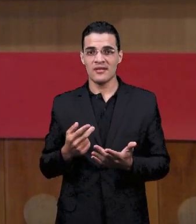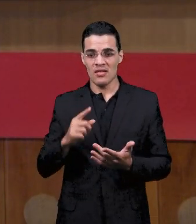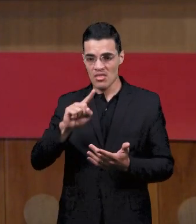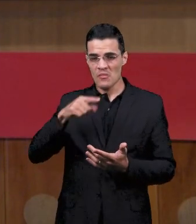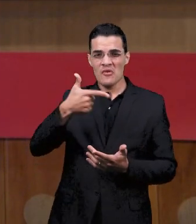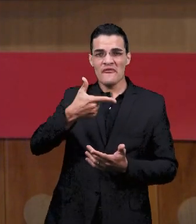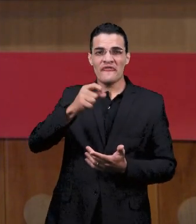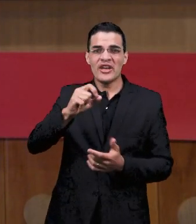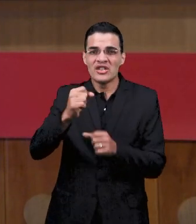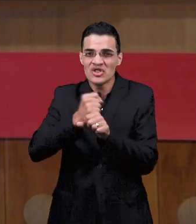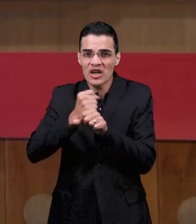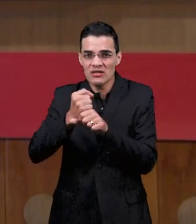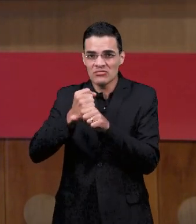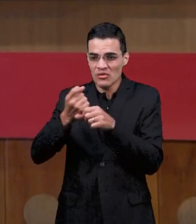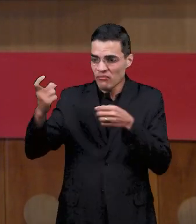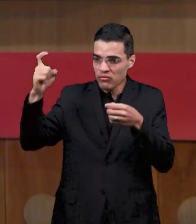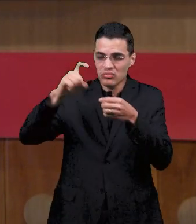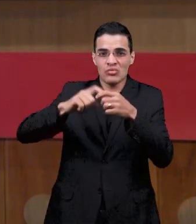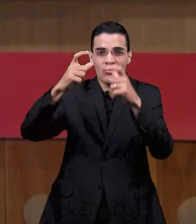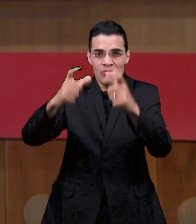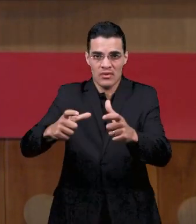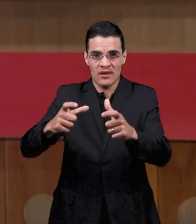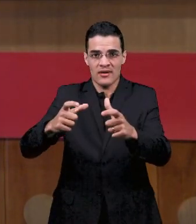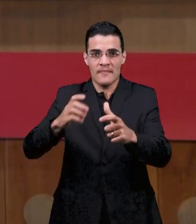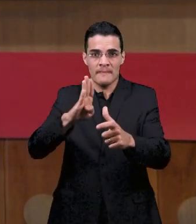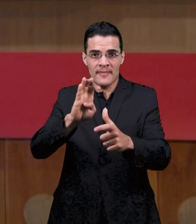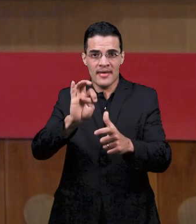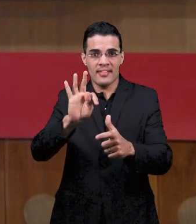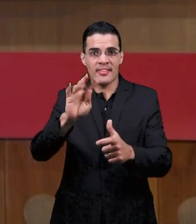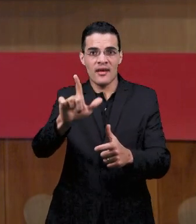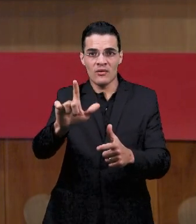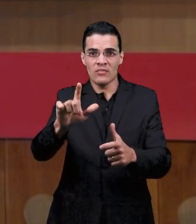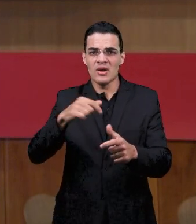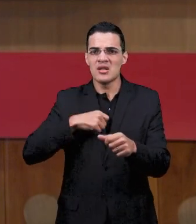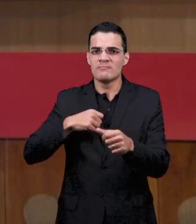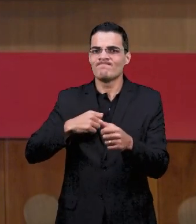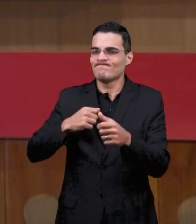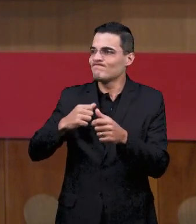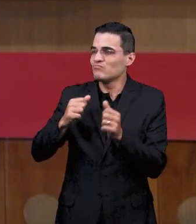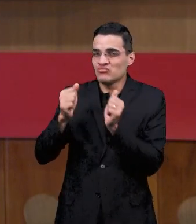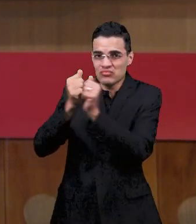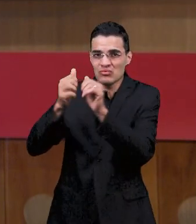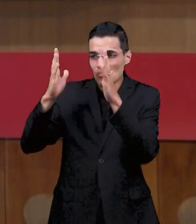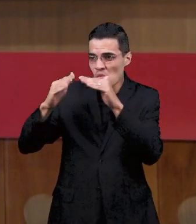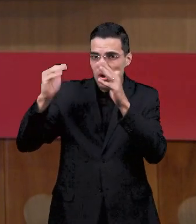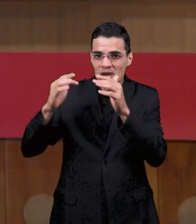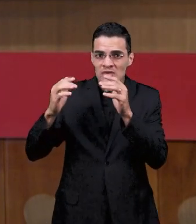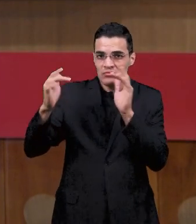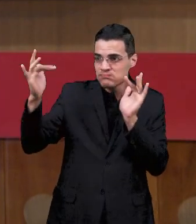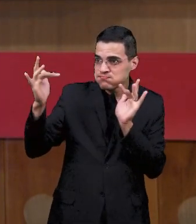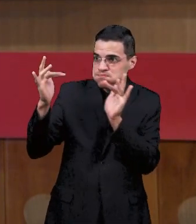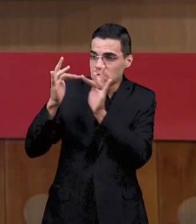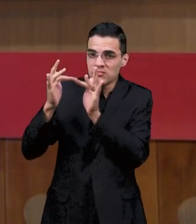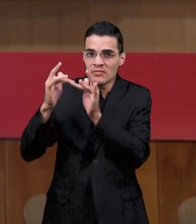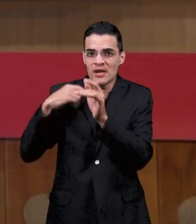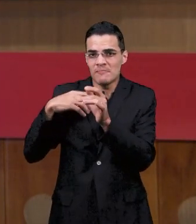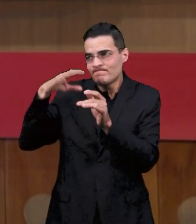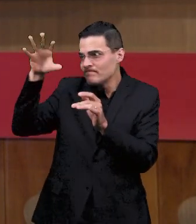abençoado. Aí de novo, vou mudar o nome do lugar. Aqui agora vai chamar